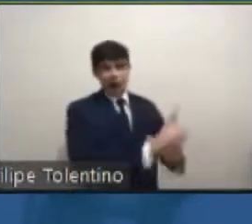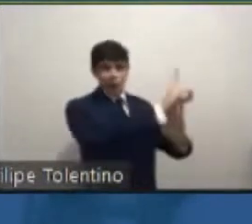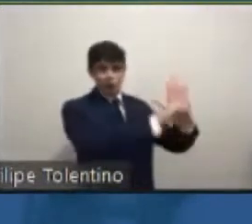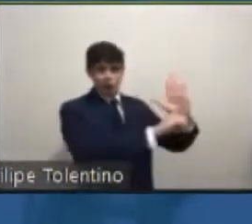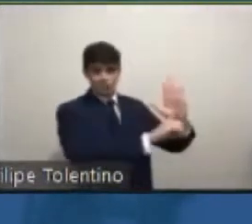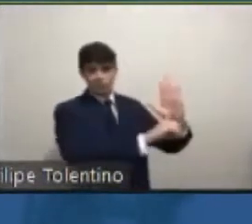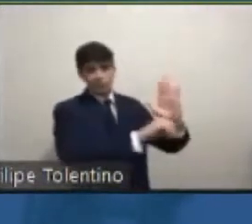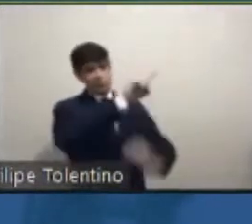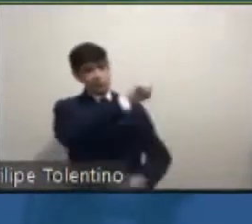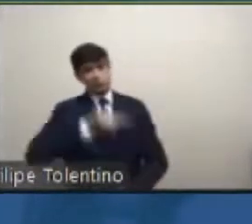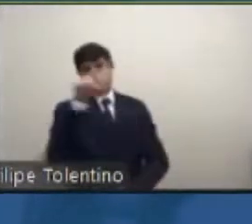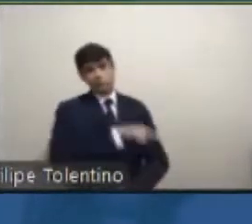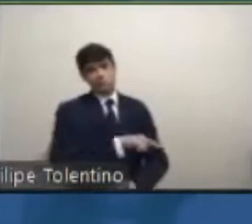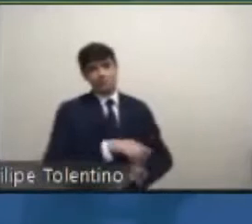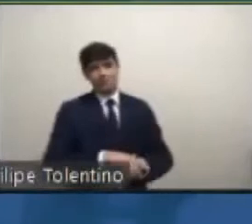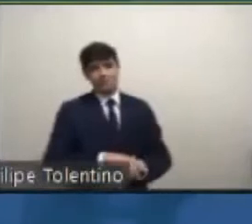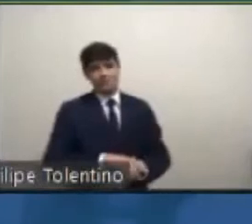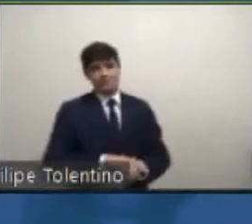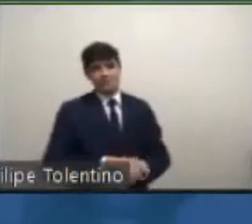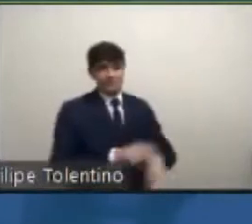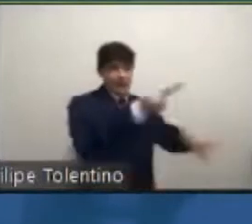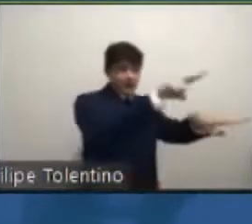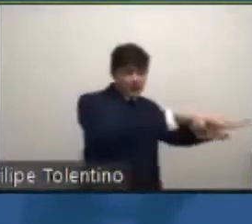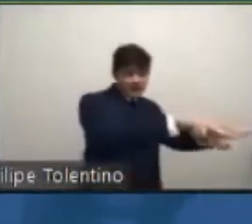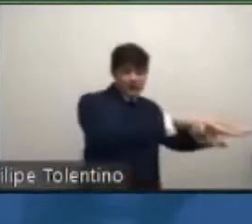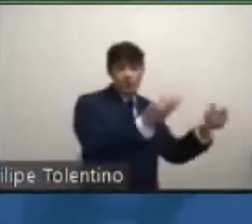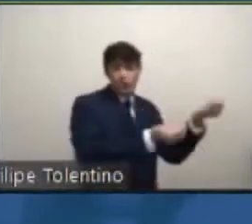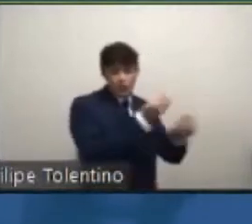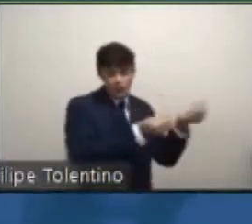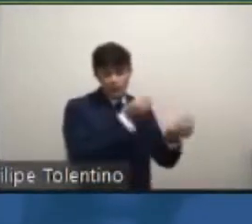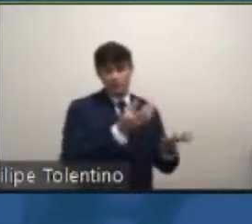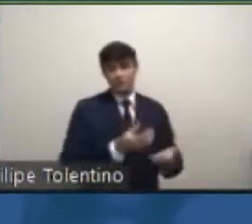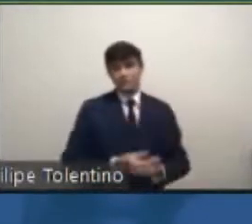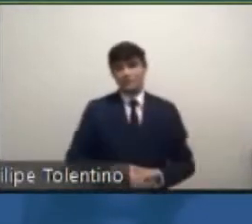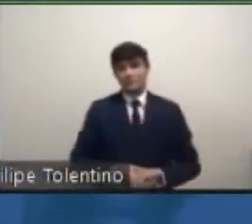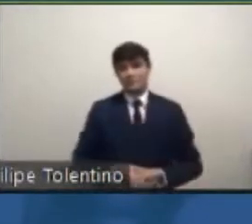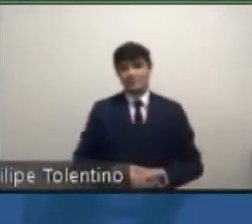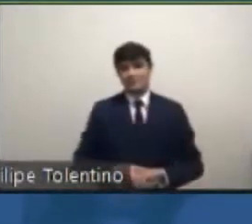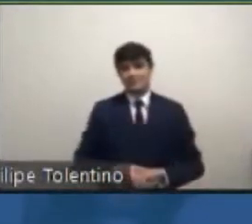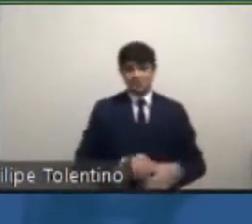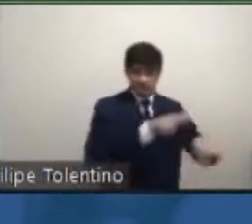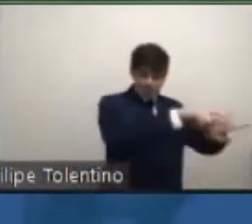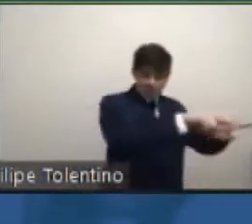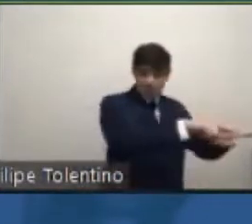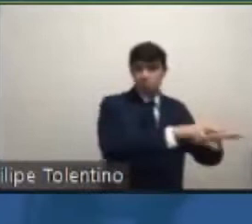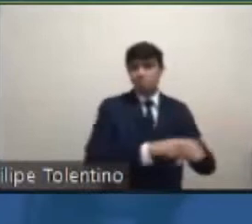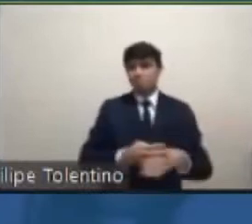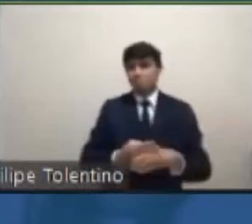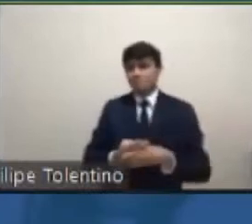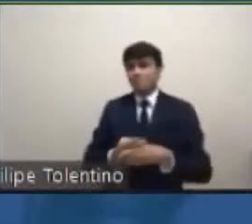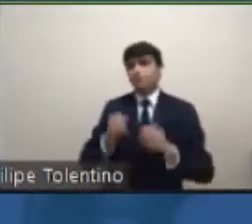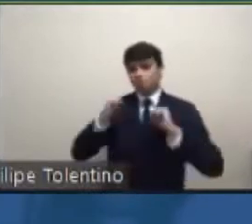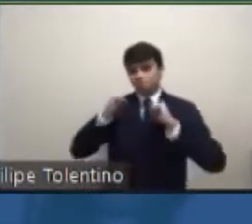pedir reparação. Então, o médico atraiu para ele que a atividade é de resultado e não de meio. Então, essa posição não